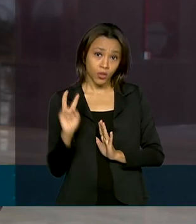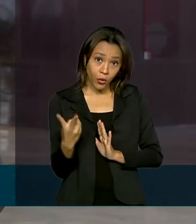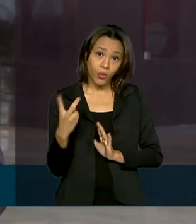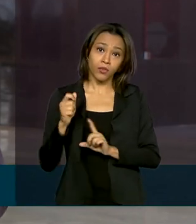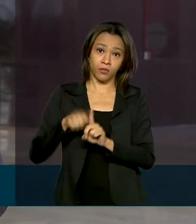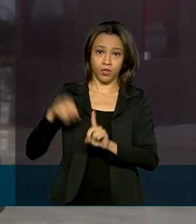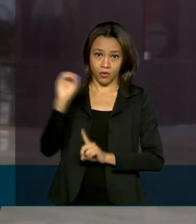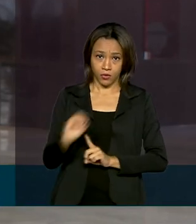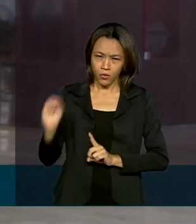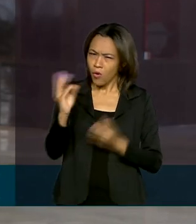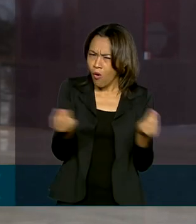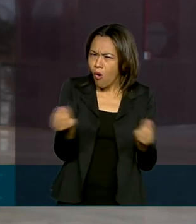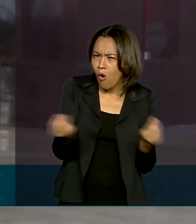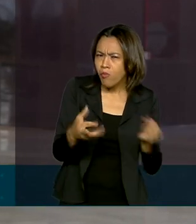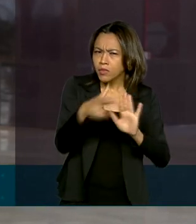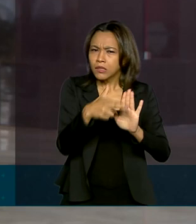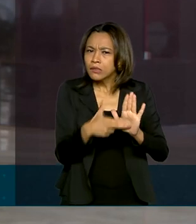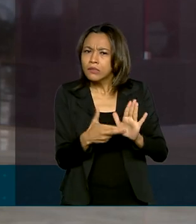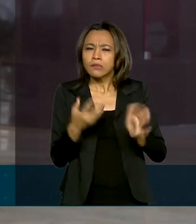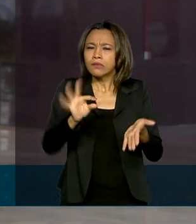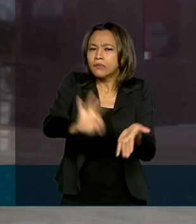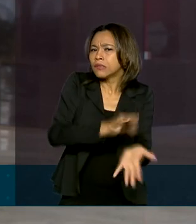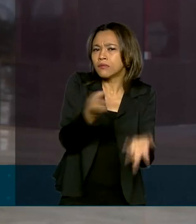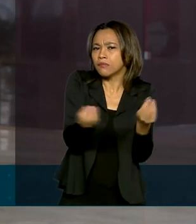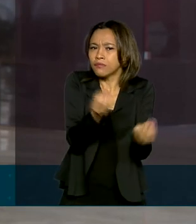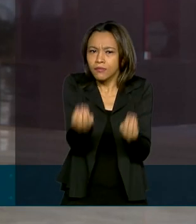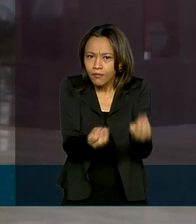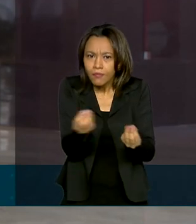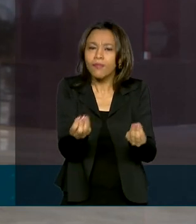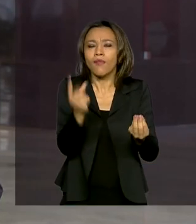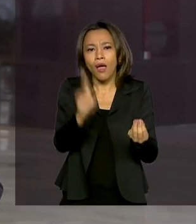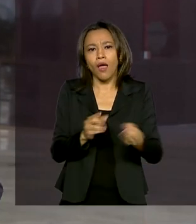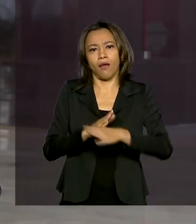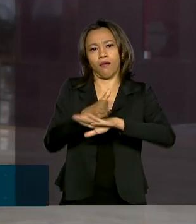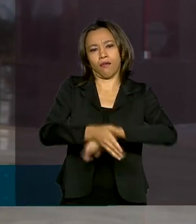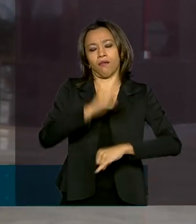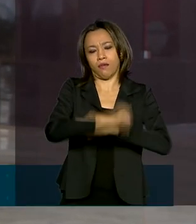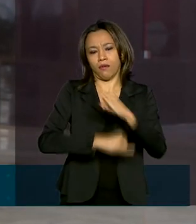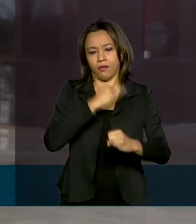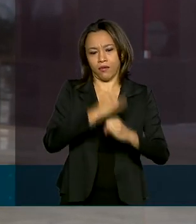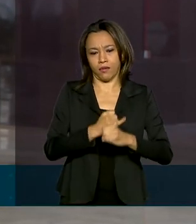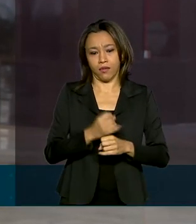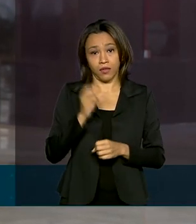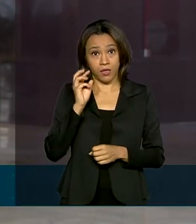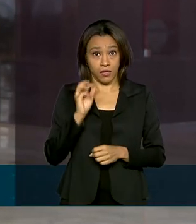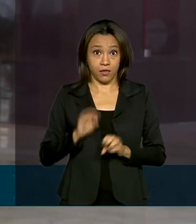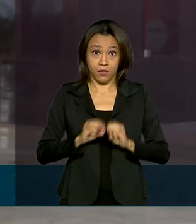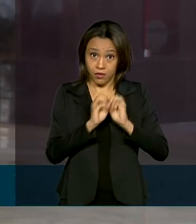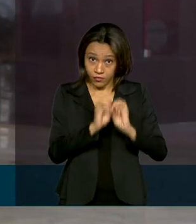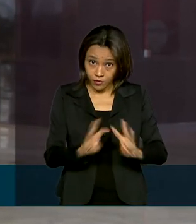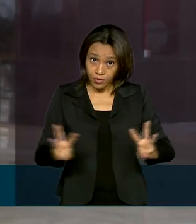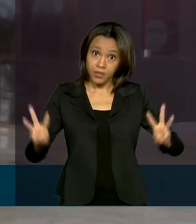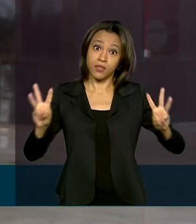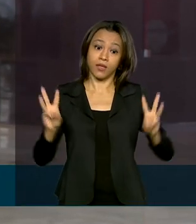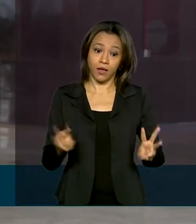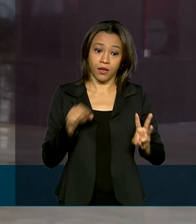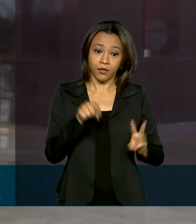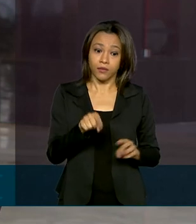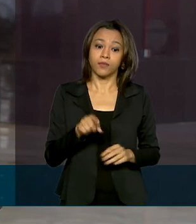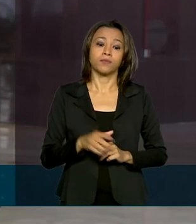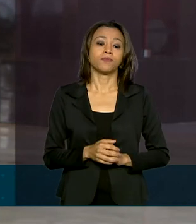o procedimento, a inscrição deve ser feita no site revalida.inep.gov